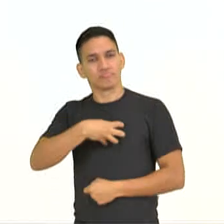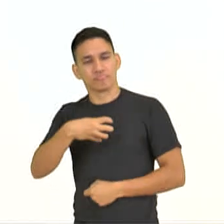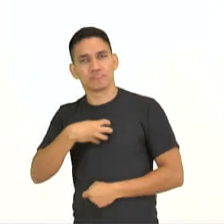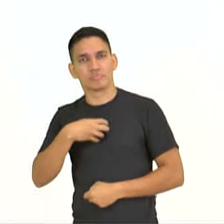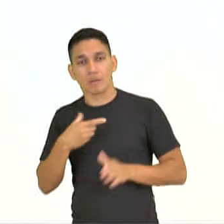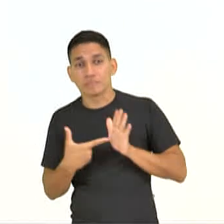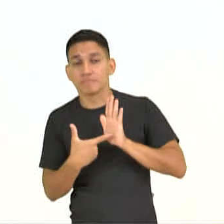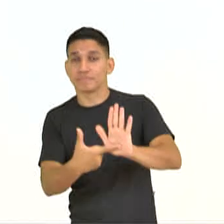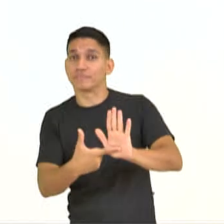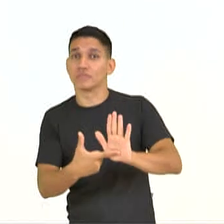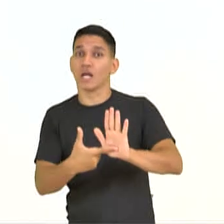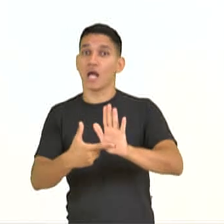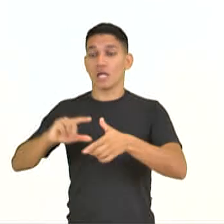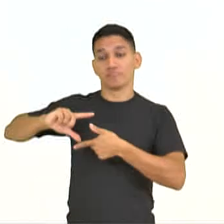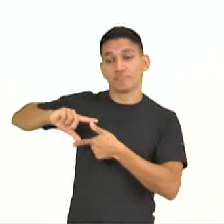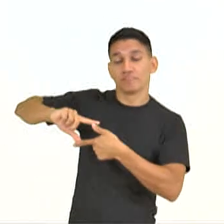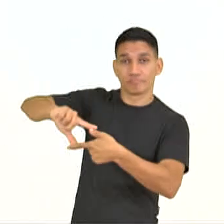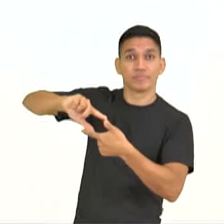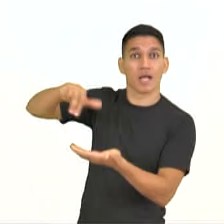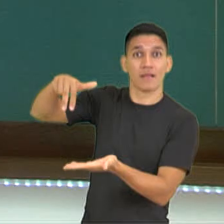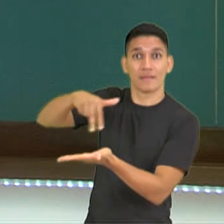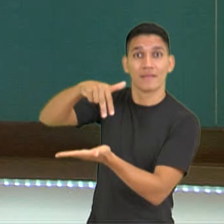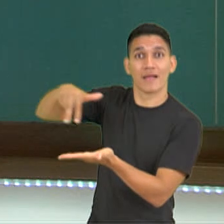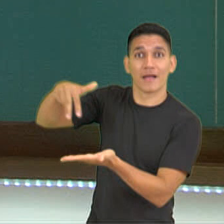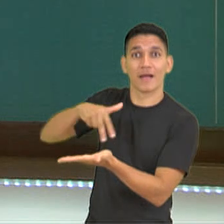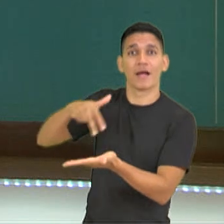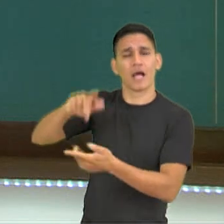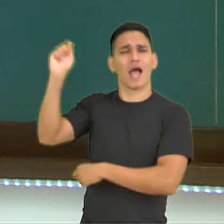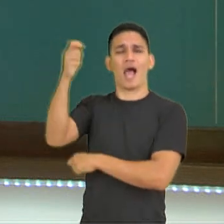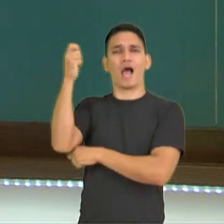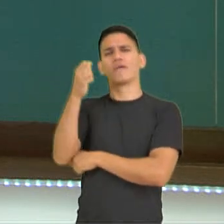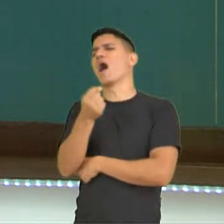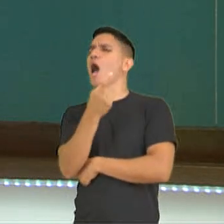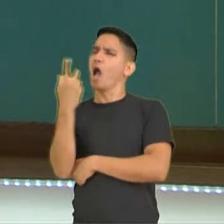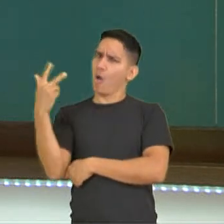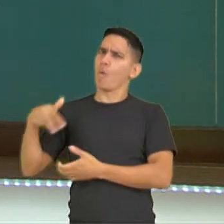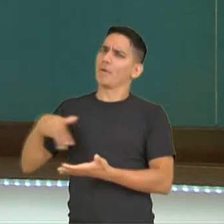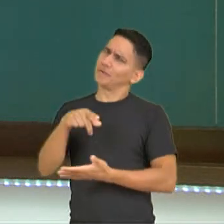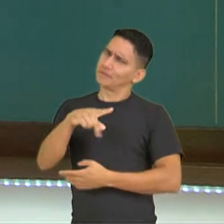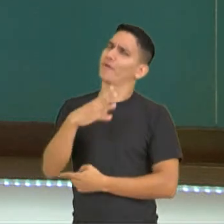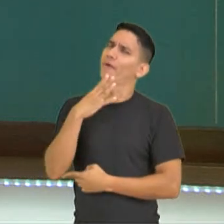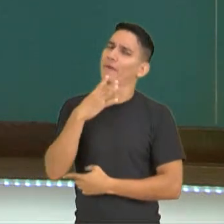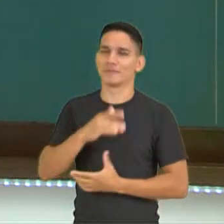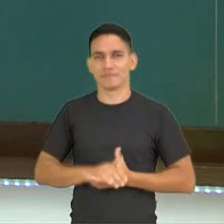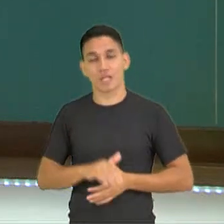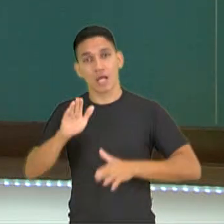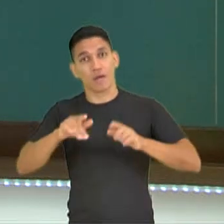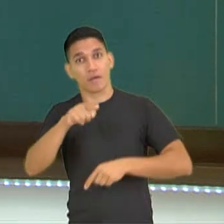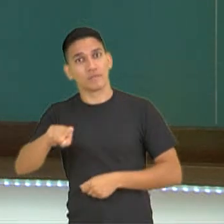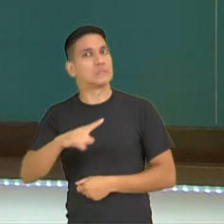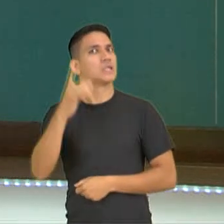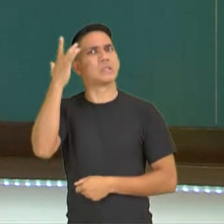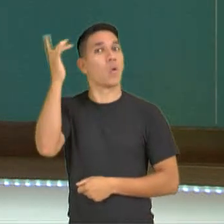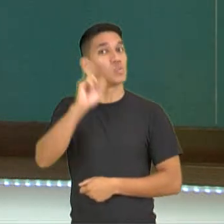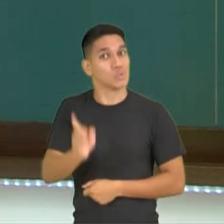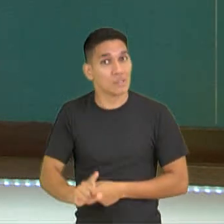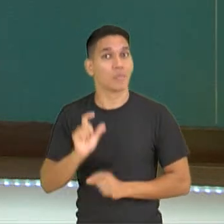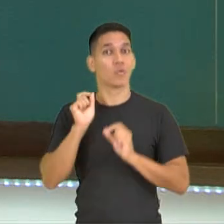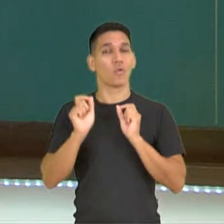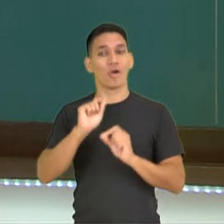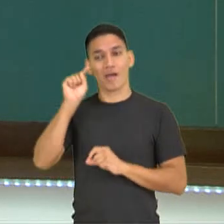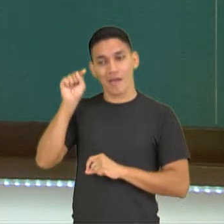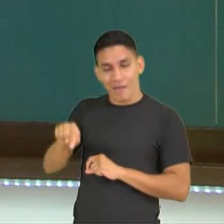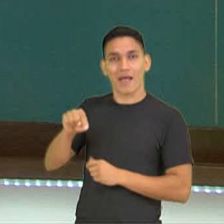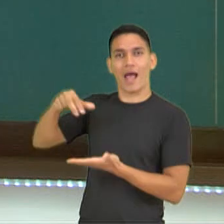danças tradicionais gaúchas. Algumas danças talvez vocês conheçam. O que vocês provavelmente não sabiam é que